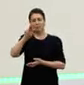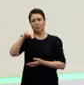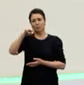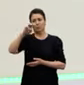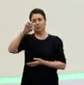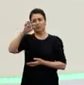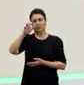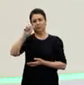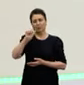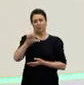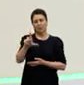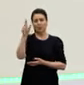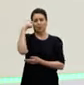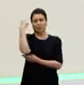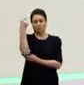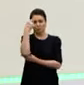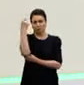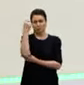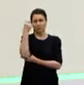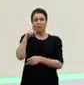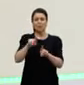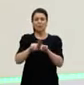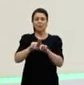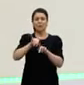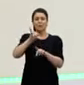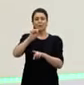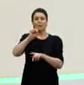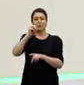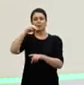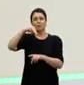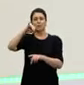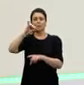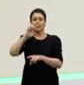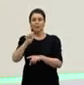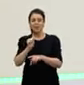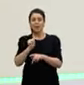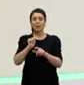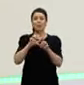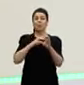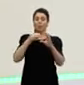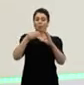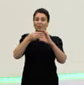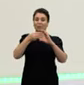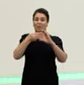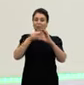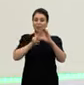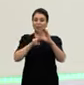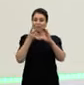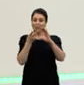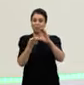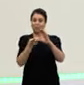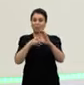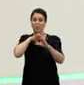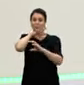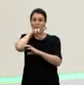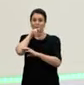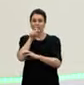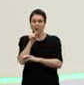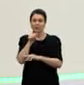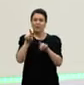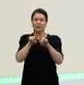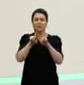do Sul, trabalhando com isolamento de células-tronco mesenquimais, cultivo celular